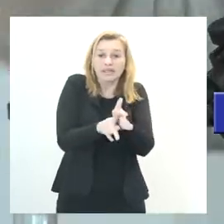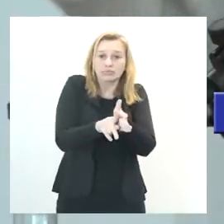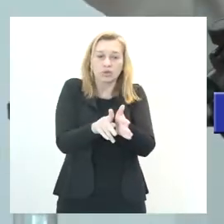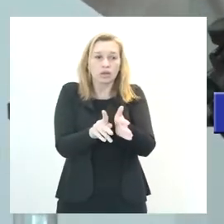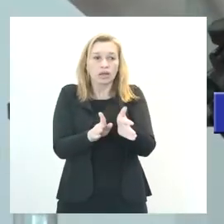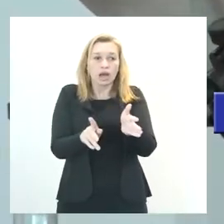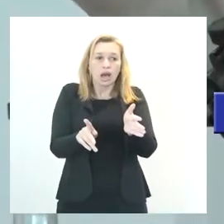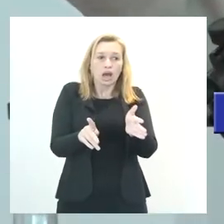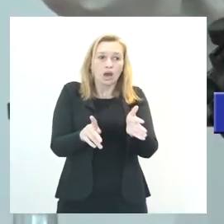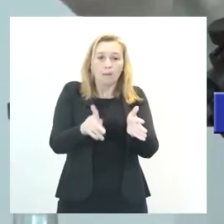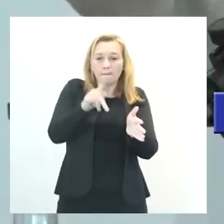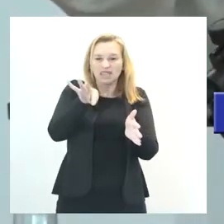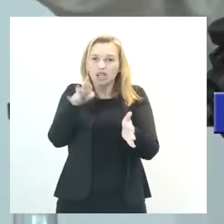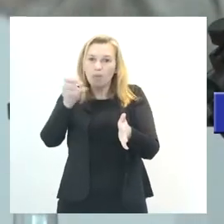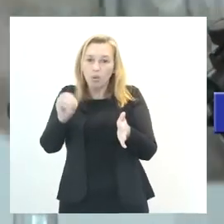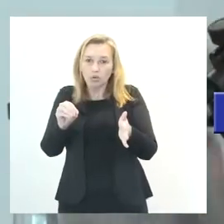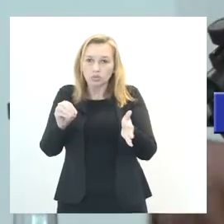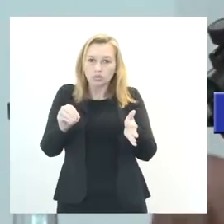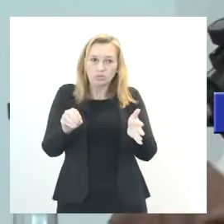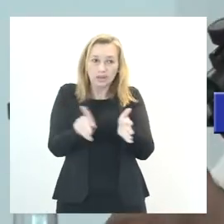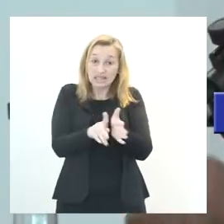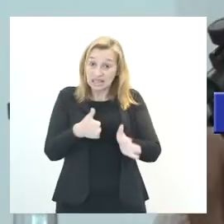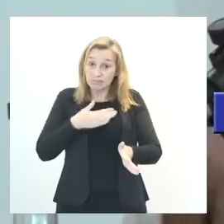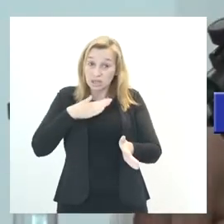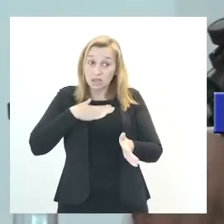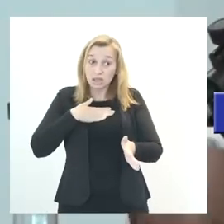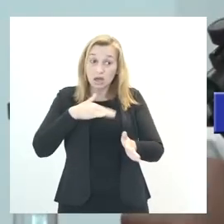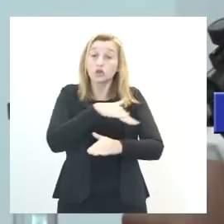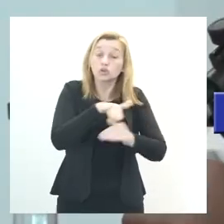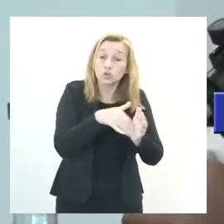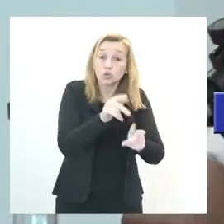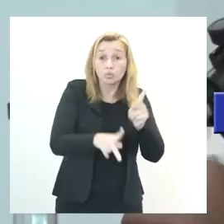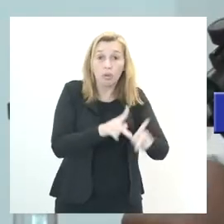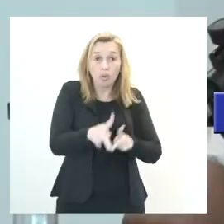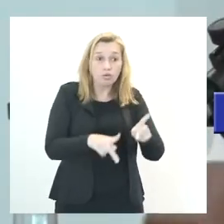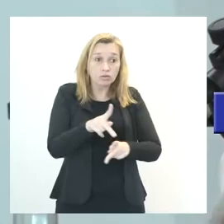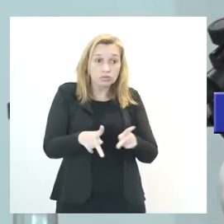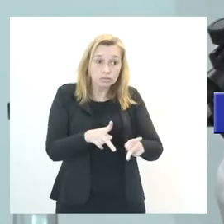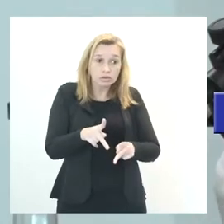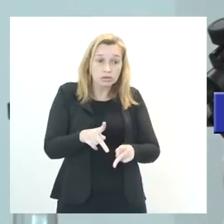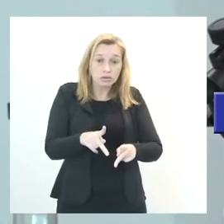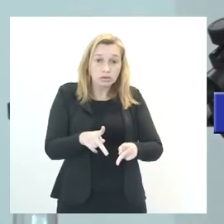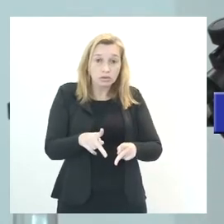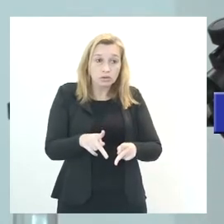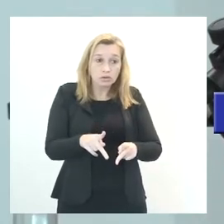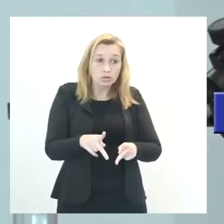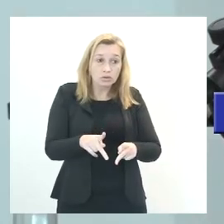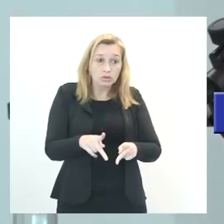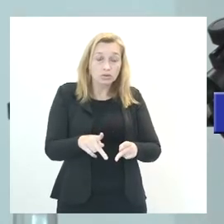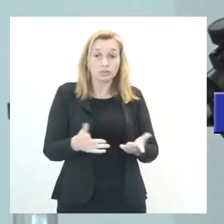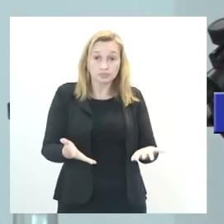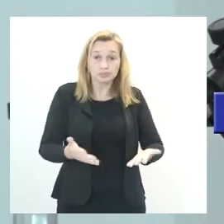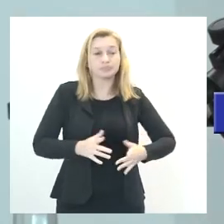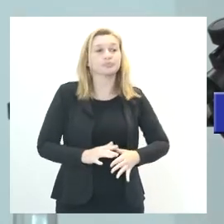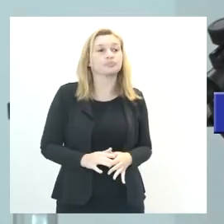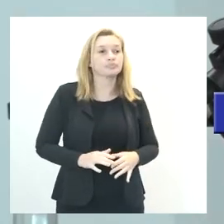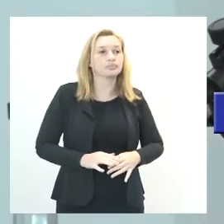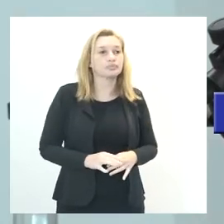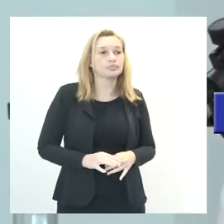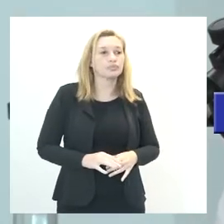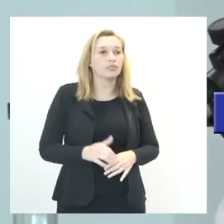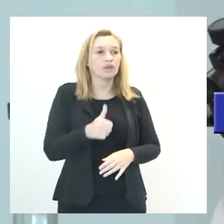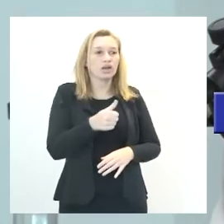maior patrimônio de uma obra sobre o número do Estado de Janeiro nós estamos linguado com 12 e